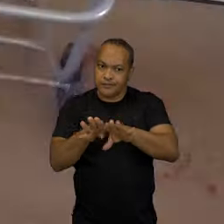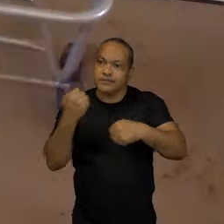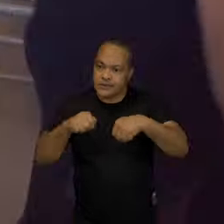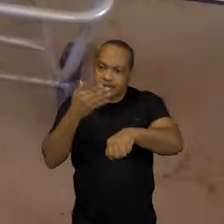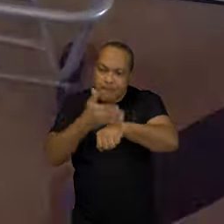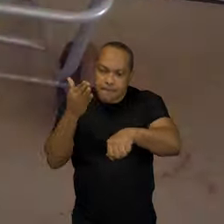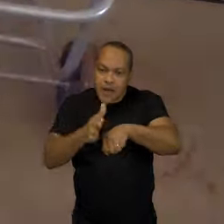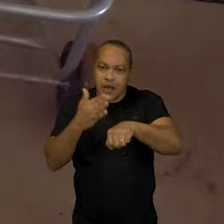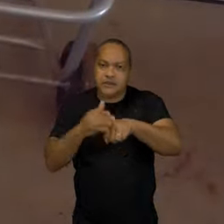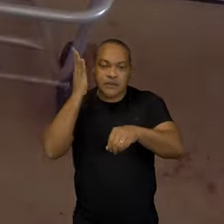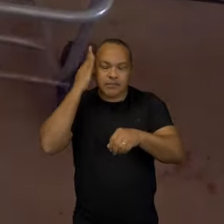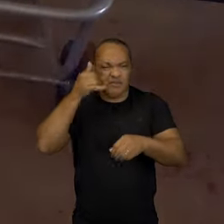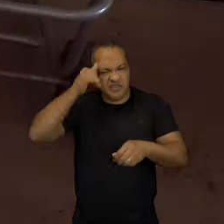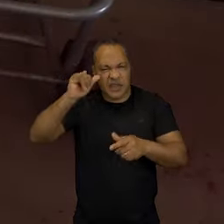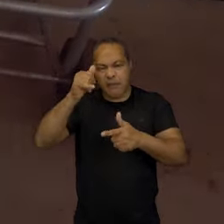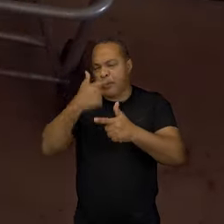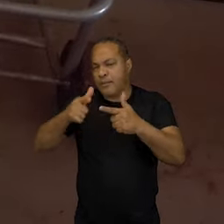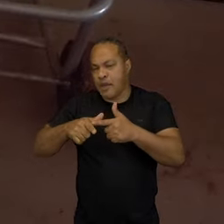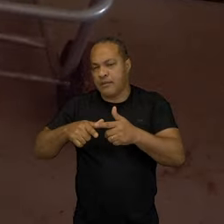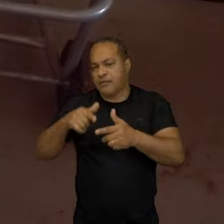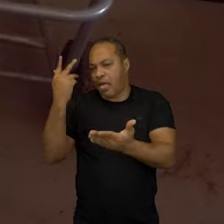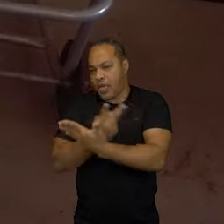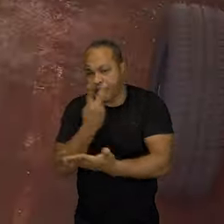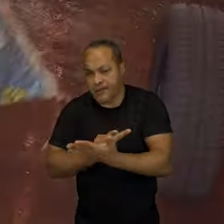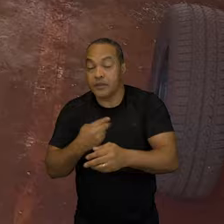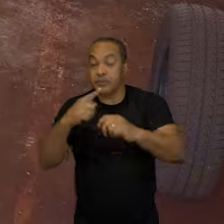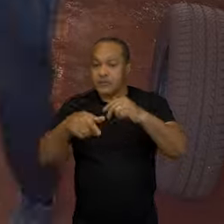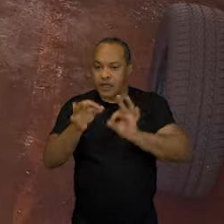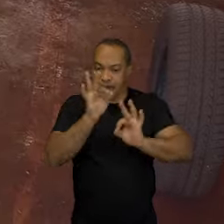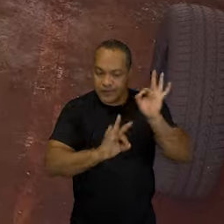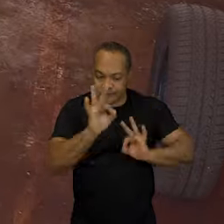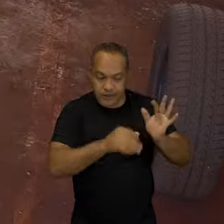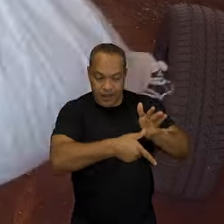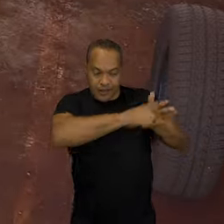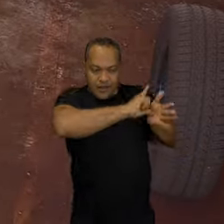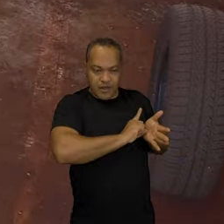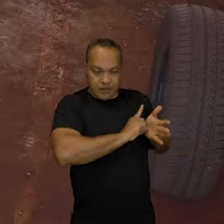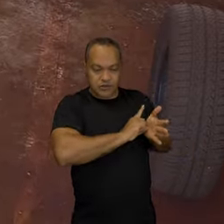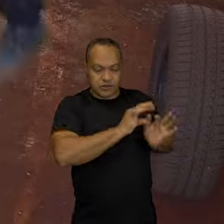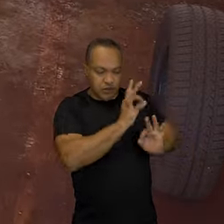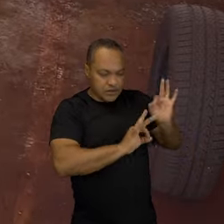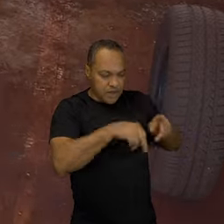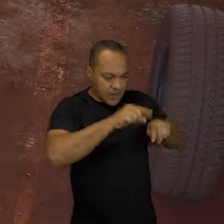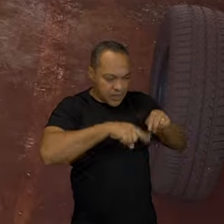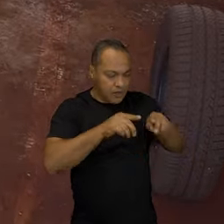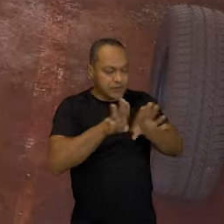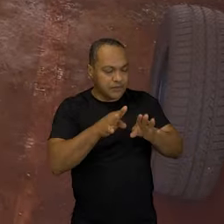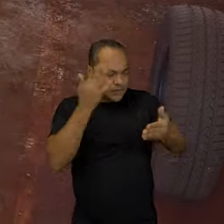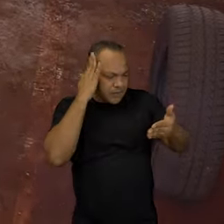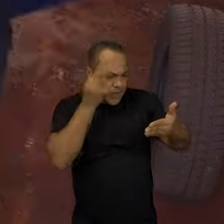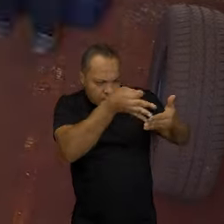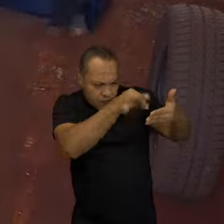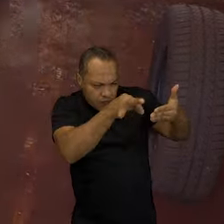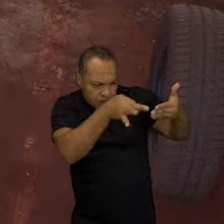para minimizar a possibilidade de erro durante as expedições é realizar a organização do material com bastante antecedência e uma